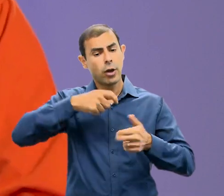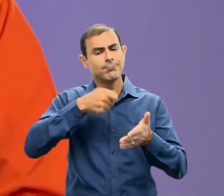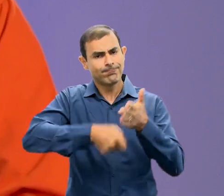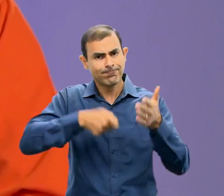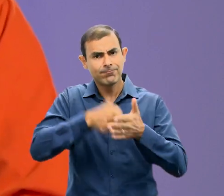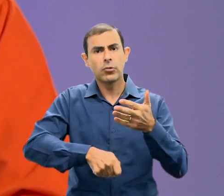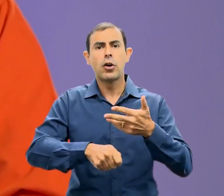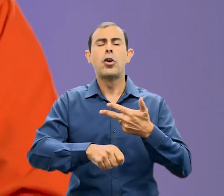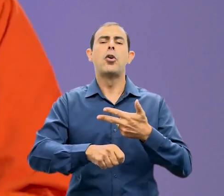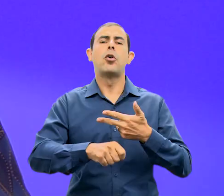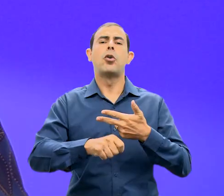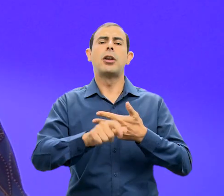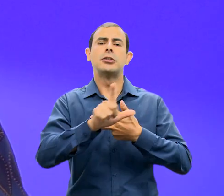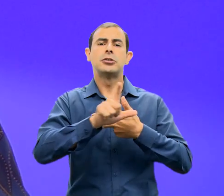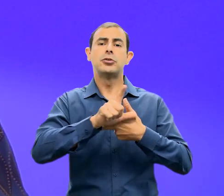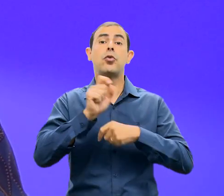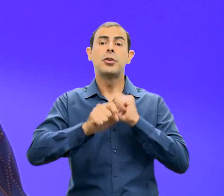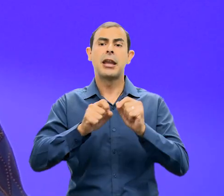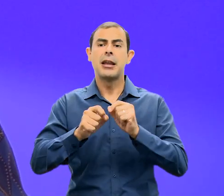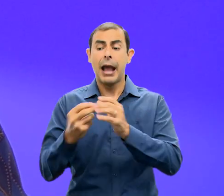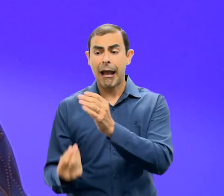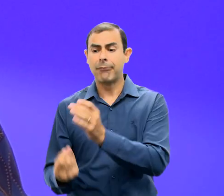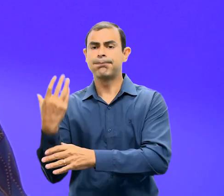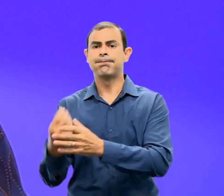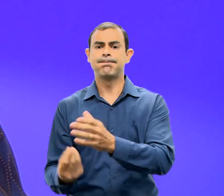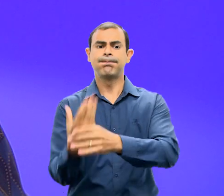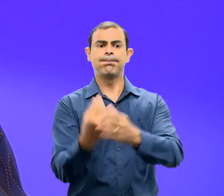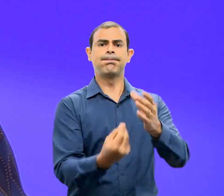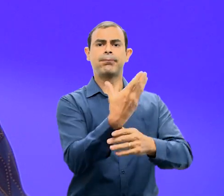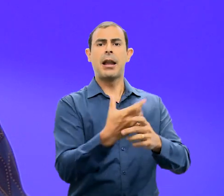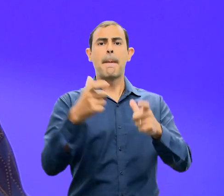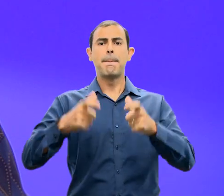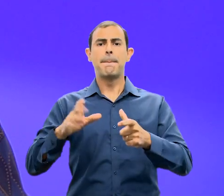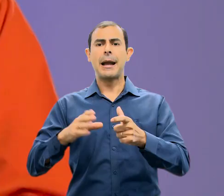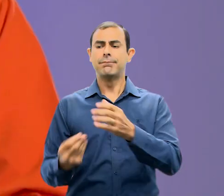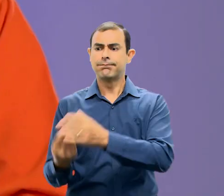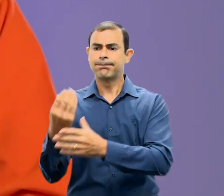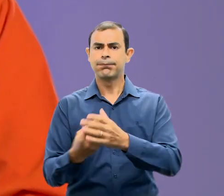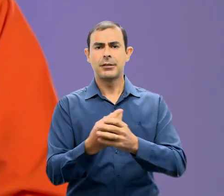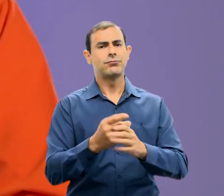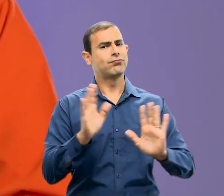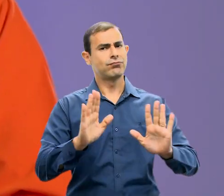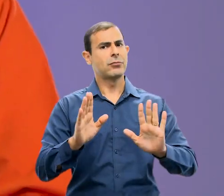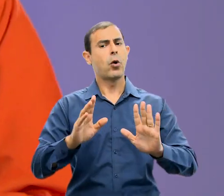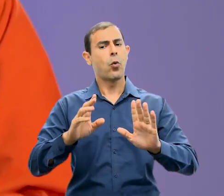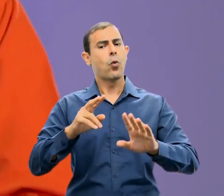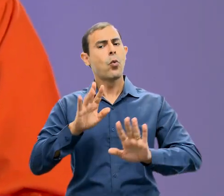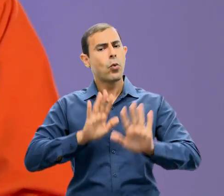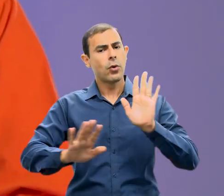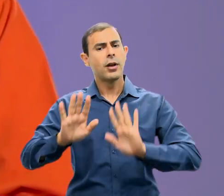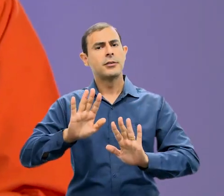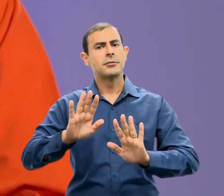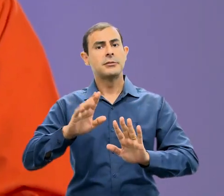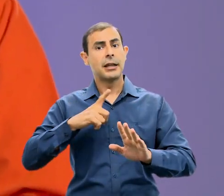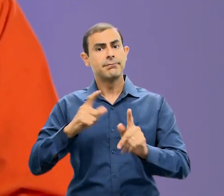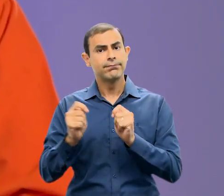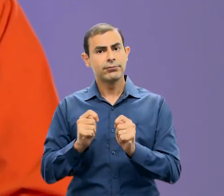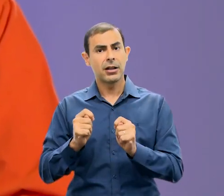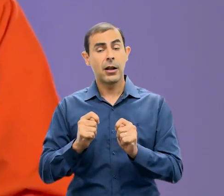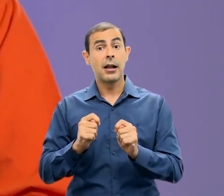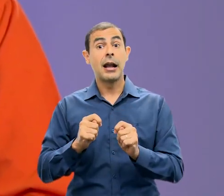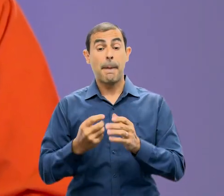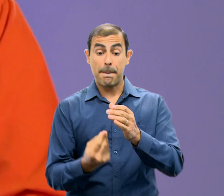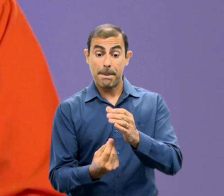abrir bairros em Campo Grande, né? Nós fizemos uma propositura de uma lei que só se pode abrir bairros novos em Campo Grande quando esse bairro tiver toda